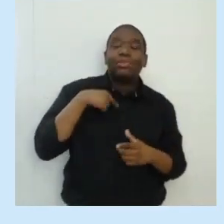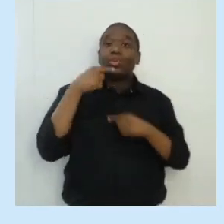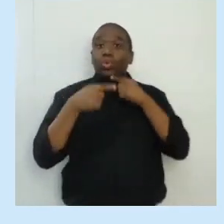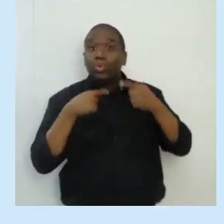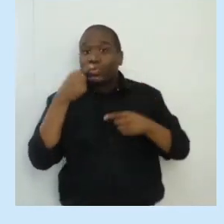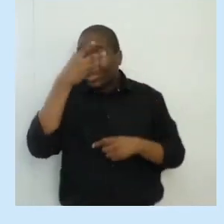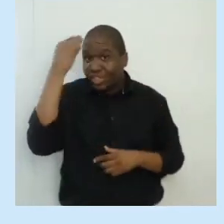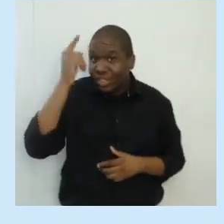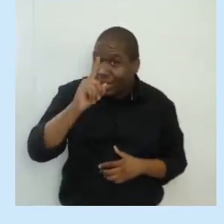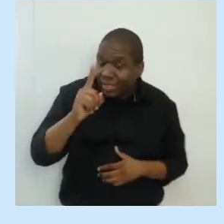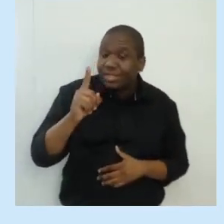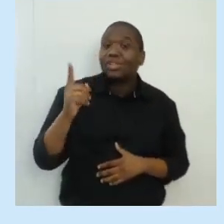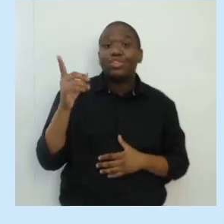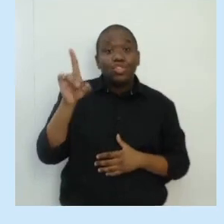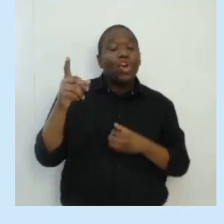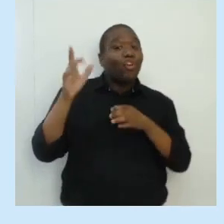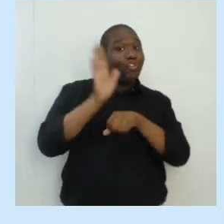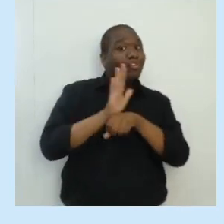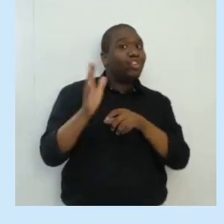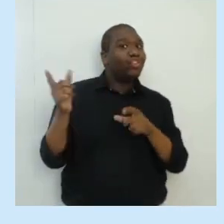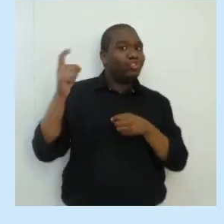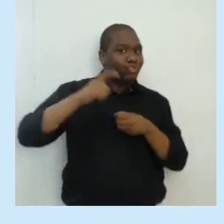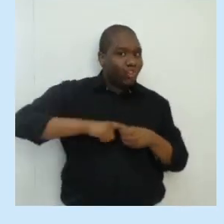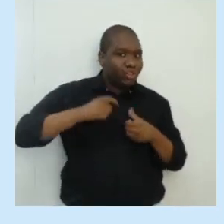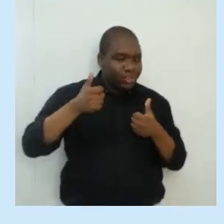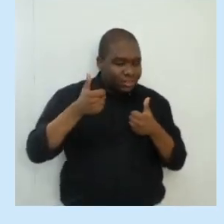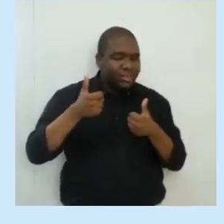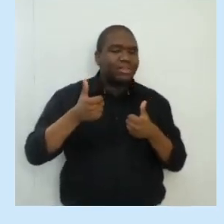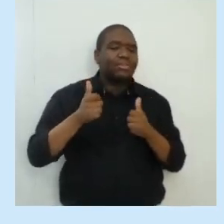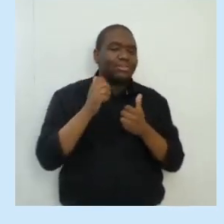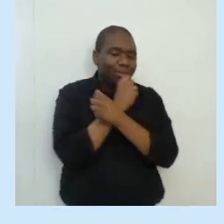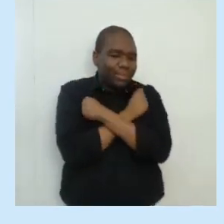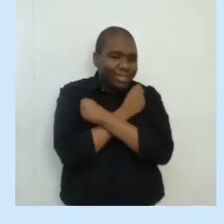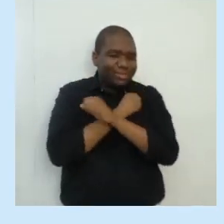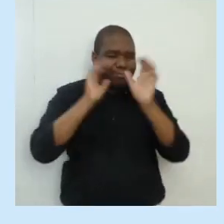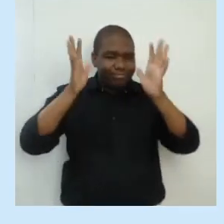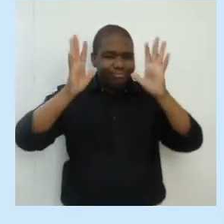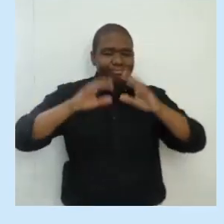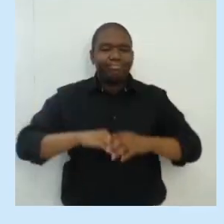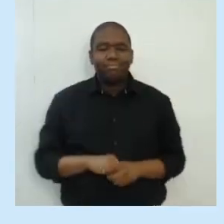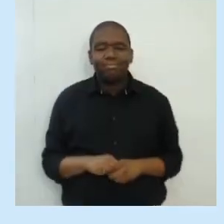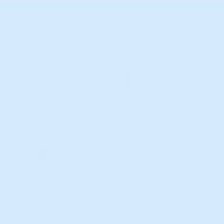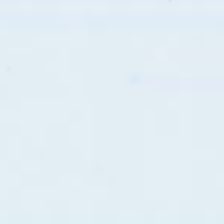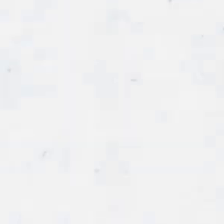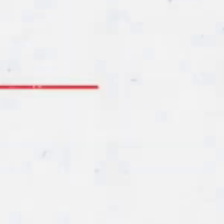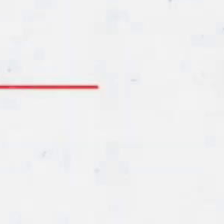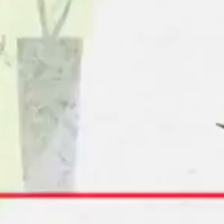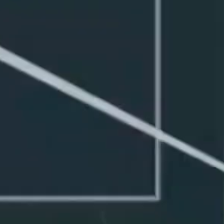esquece, é só voltar o vídeo, tá? Fiquem com Deus e até a próxima. Tchau, tchau!